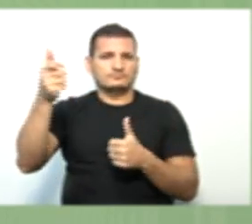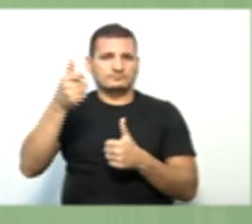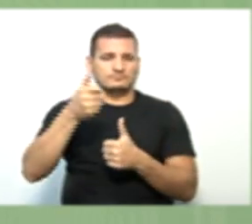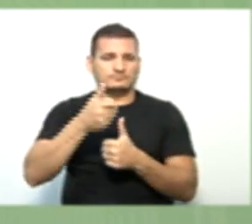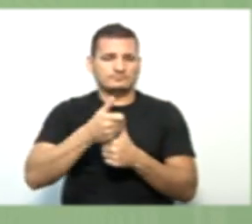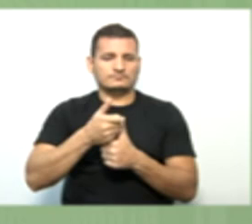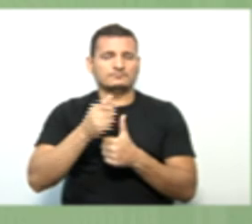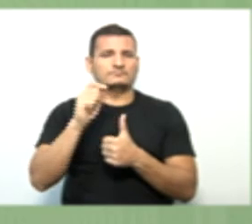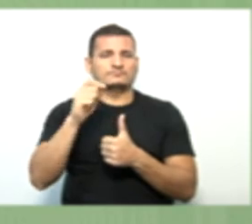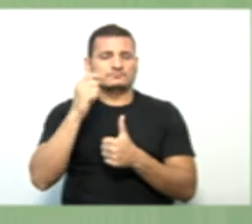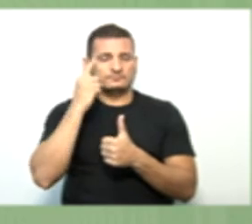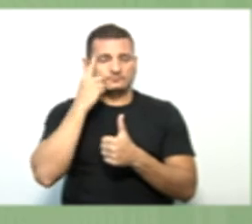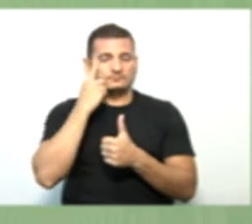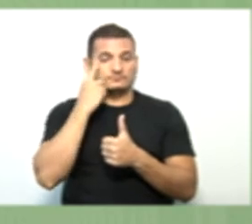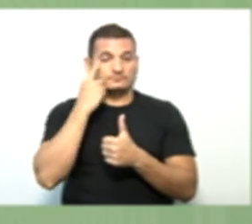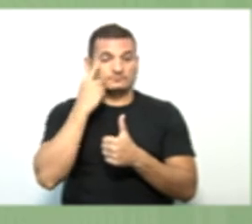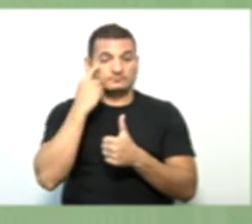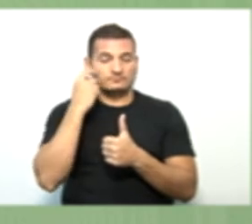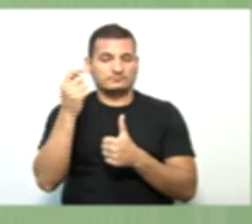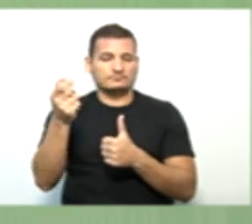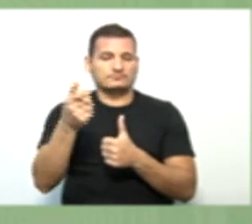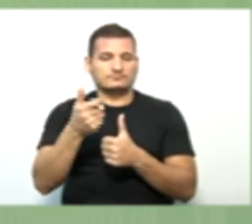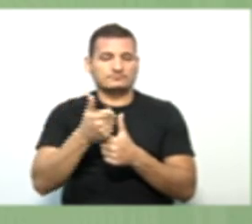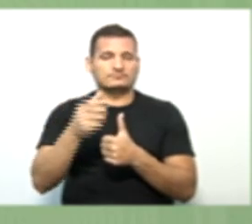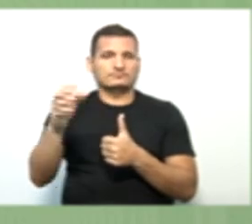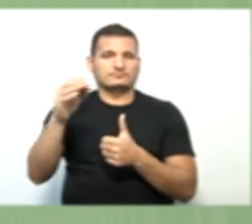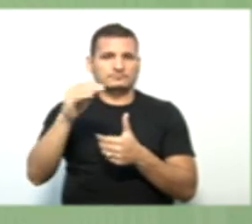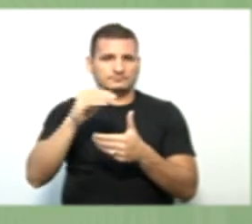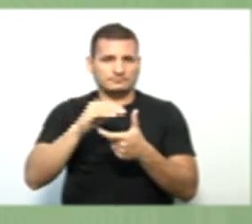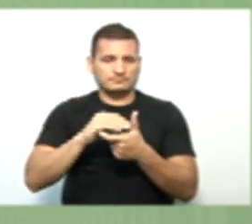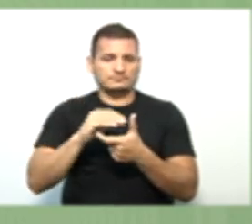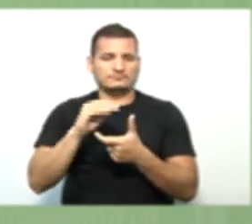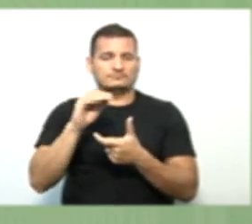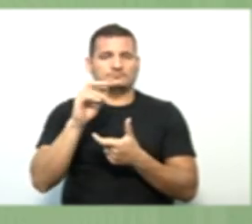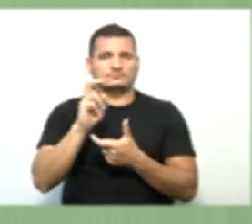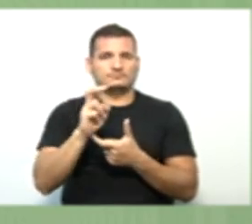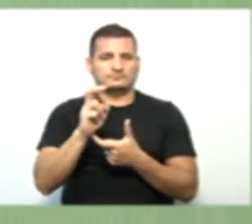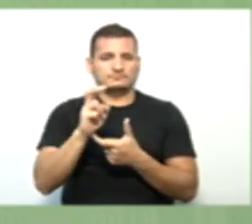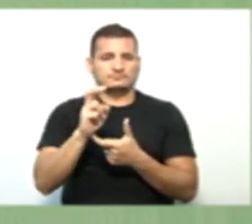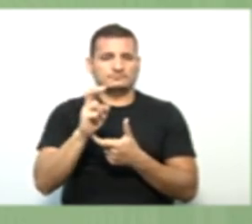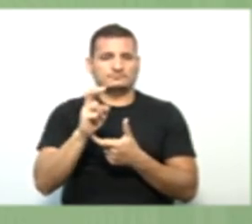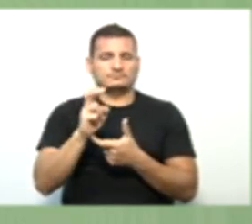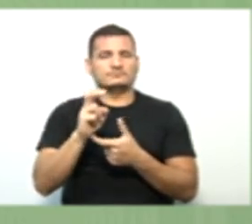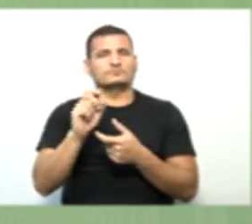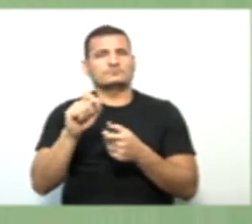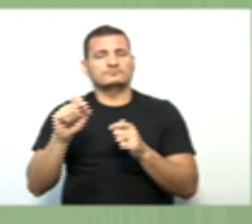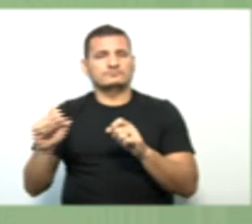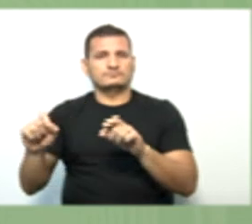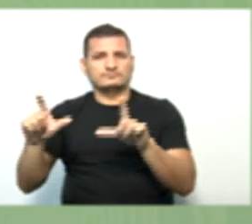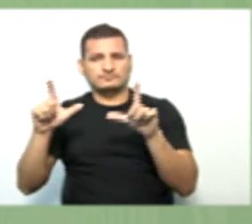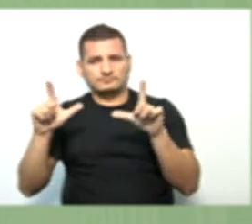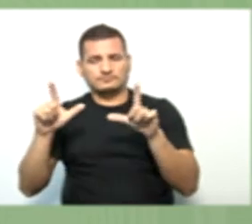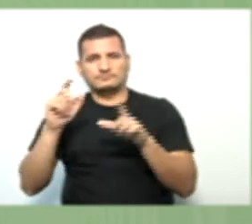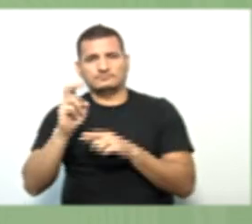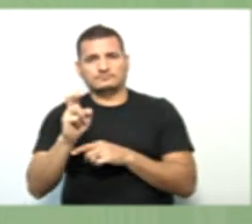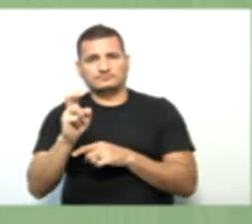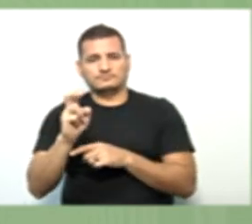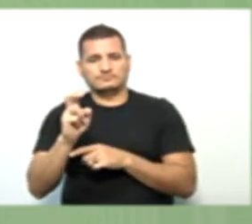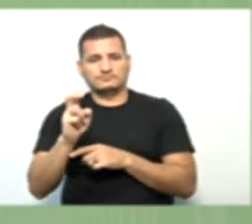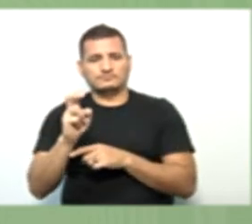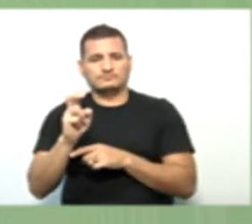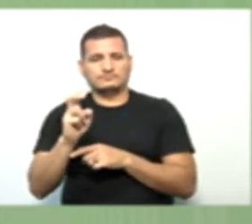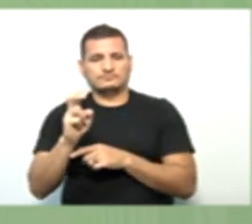que retornou da função? Voltou 5. Então, o que vai ser impresso na tela? 5.